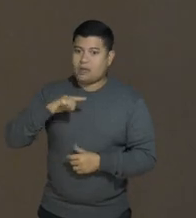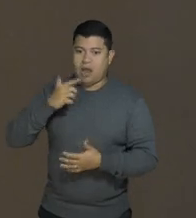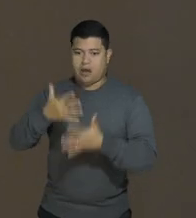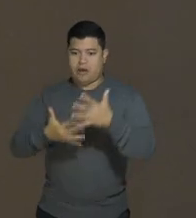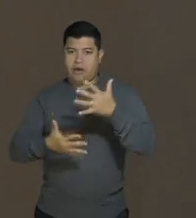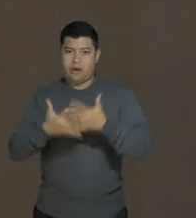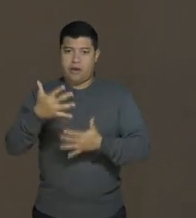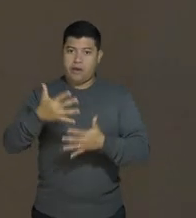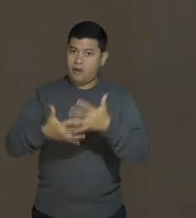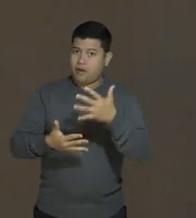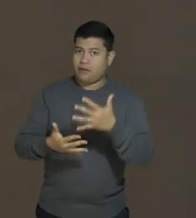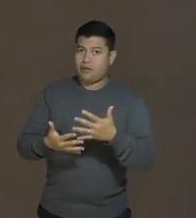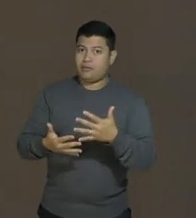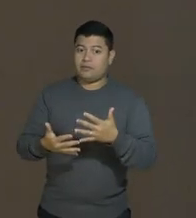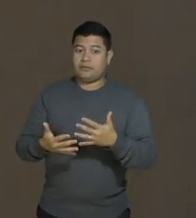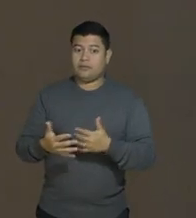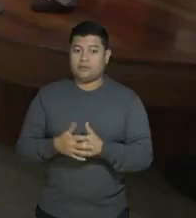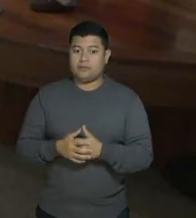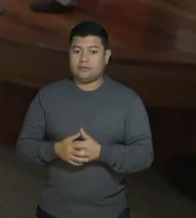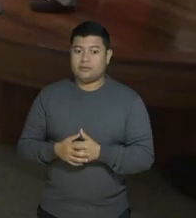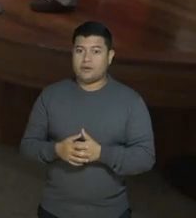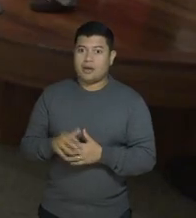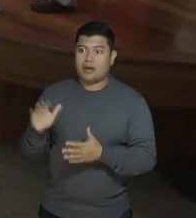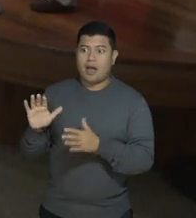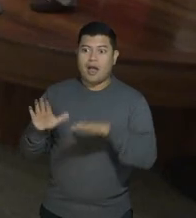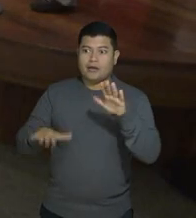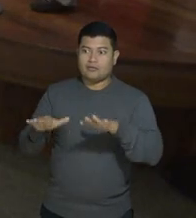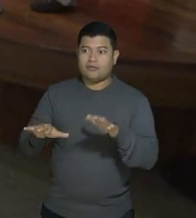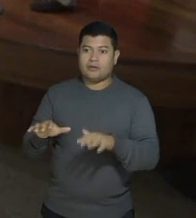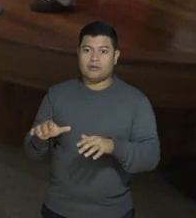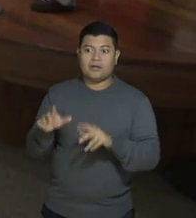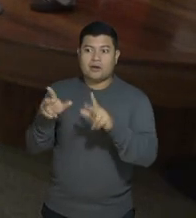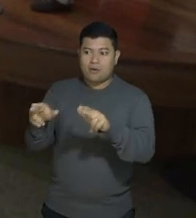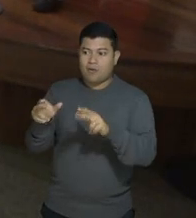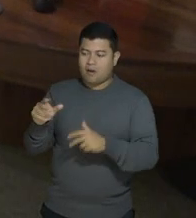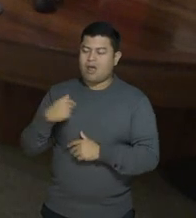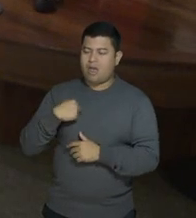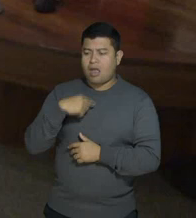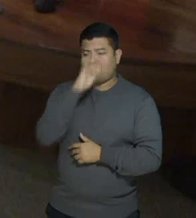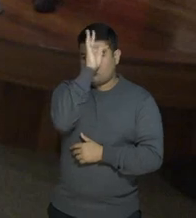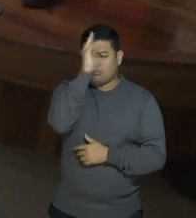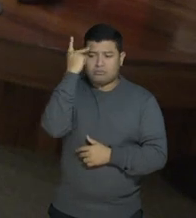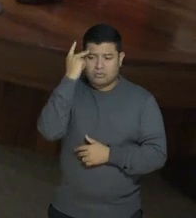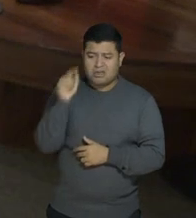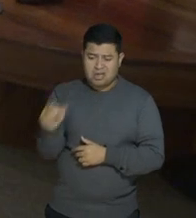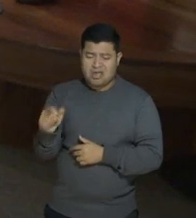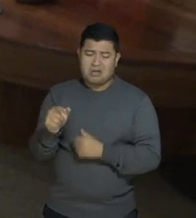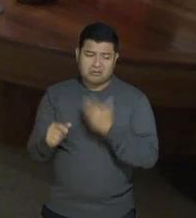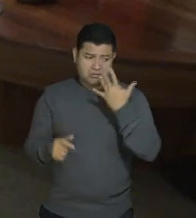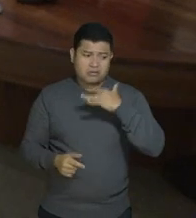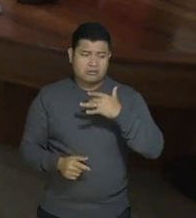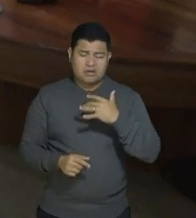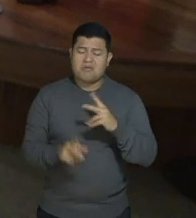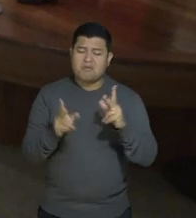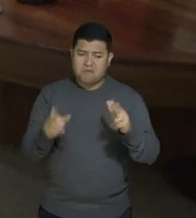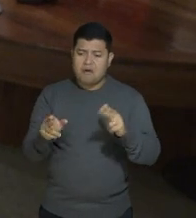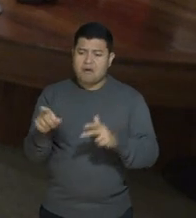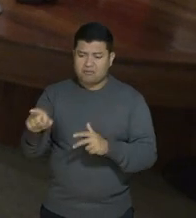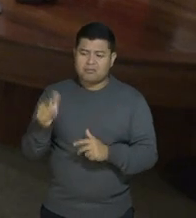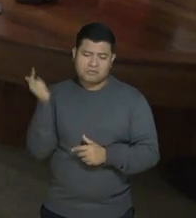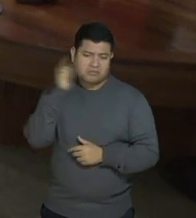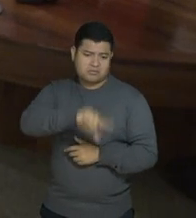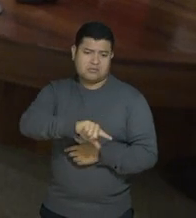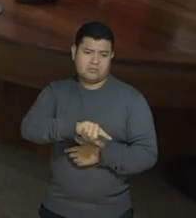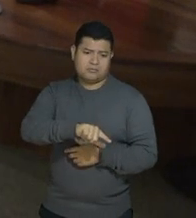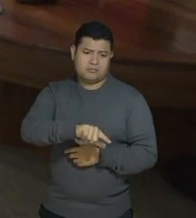e fala, meu, dei conta, por que ele não vai dar conta? Não é isso, há um sofrimento, o mundo não é aquele passado, né? Hoje